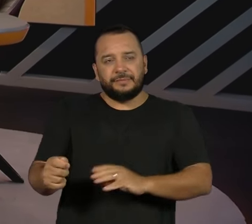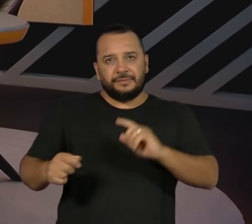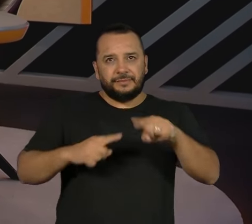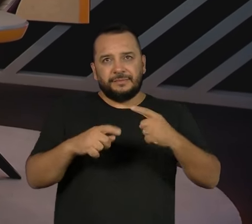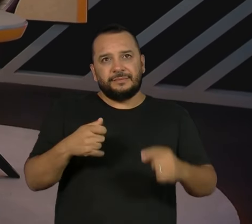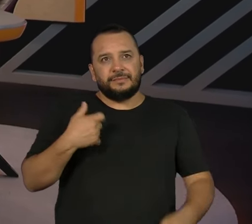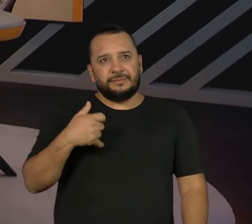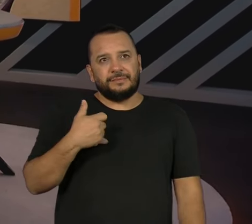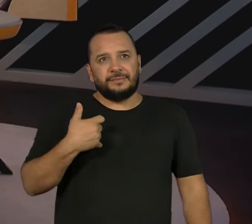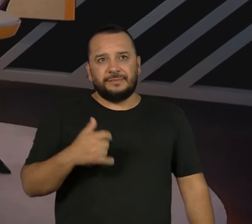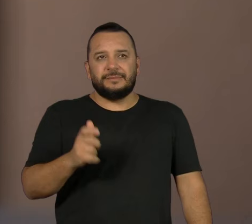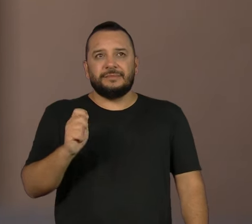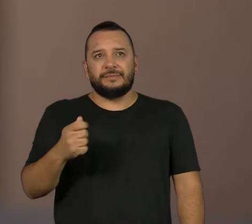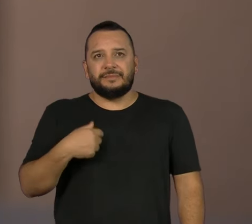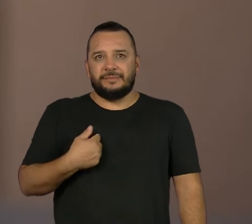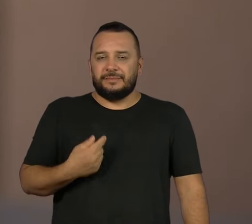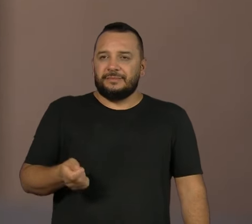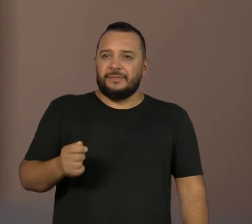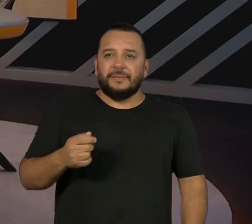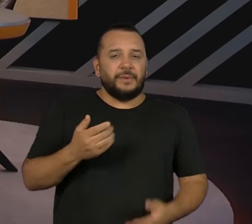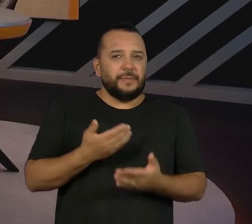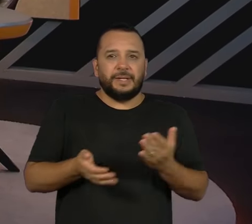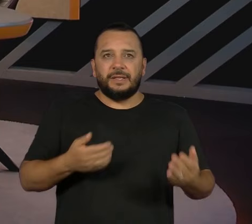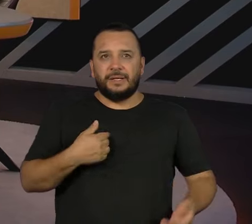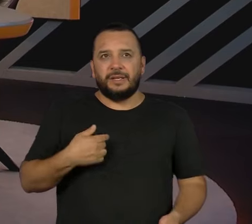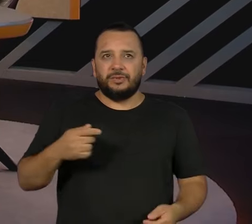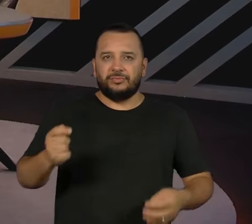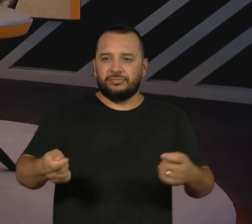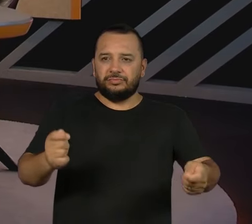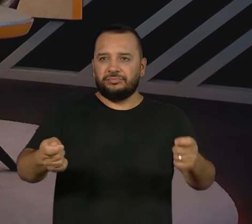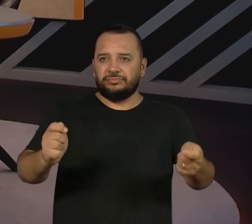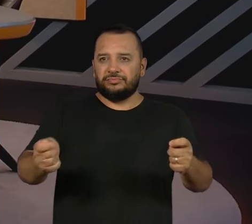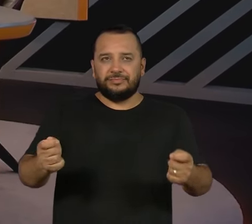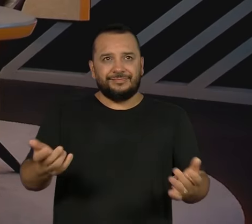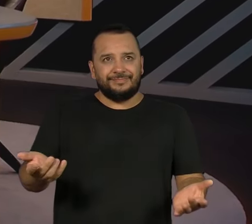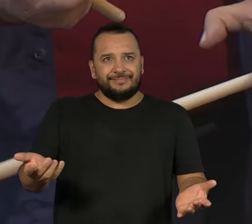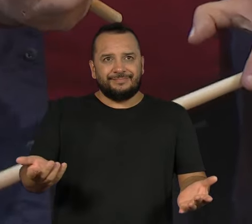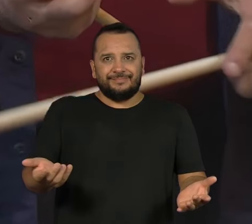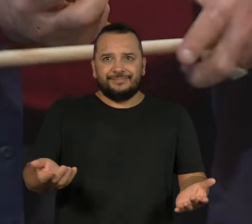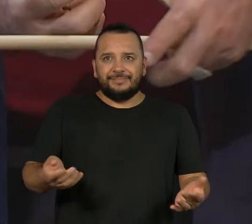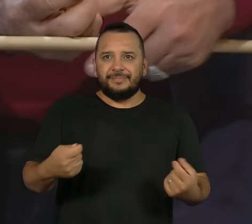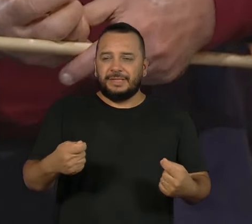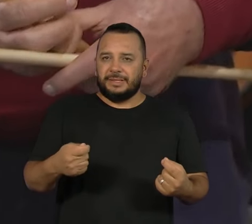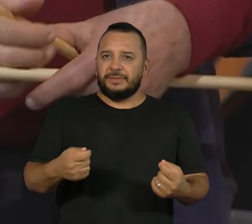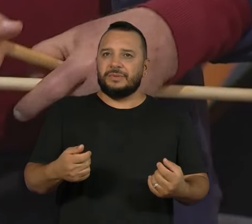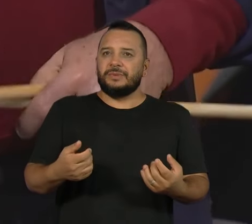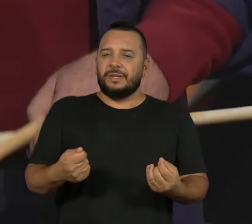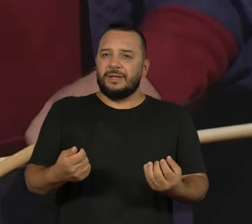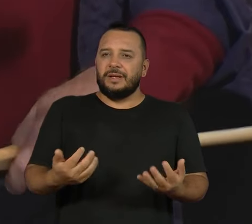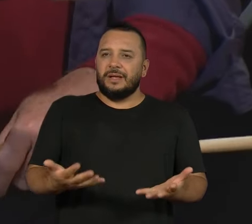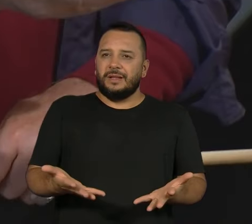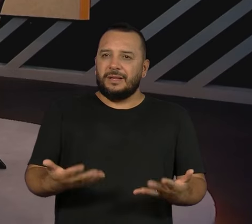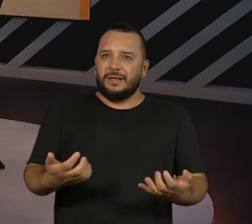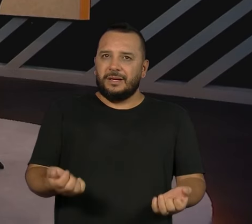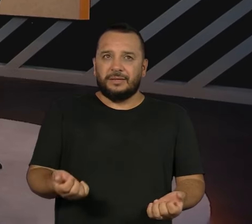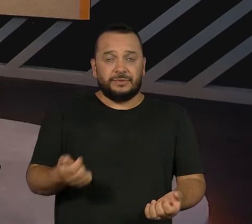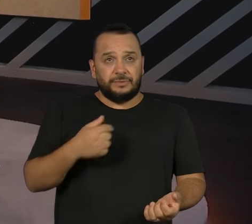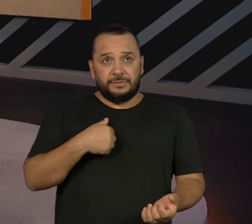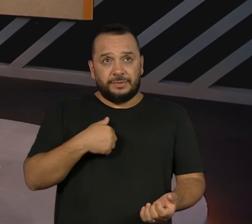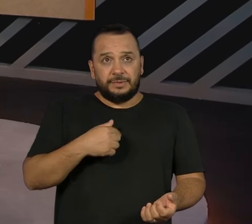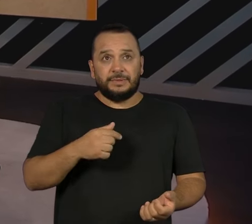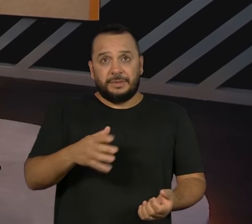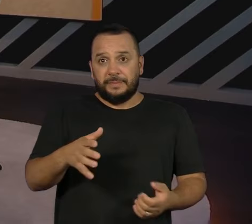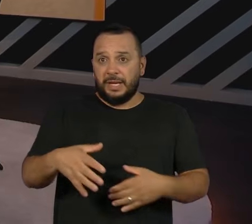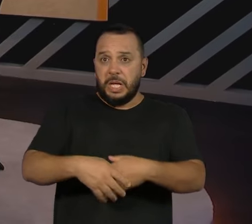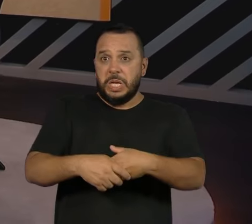vou perdendo o gesto fino. Tudo é muito forte e eu não relaxo. Você dá a mão para o idoso, ele te pega na mão e